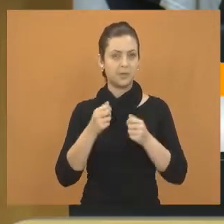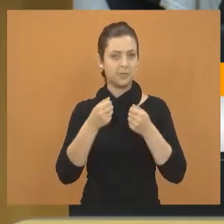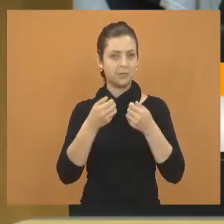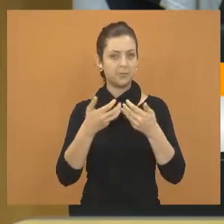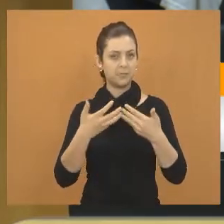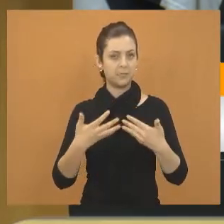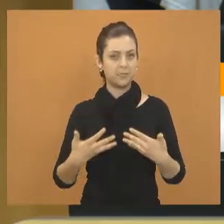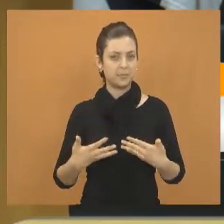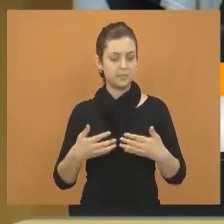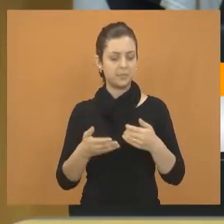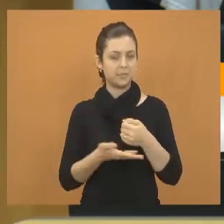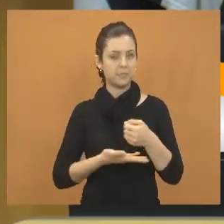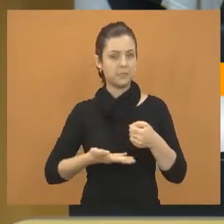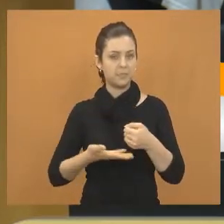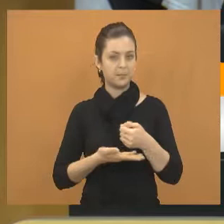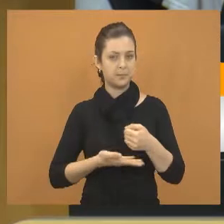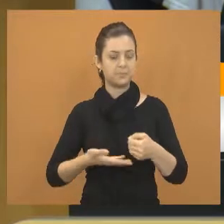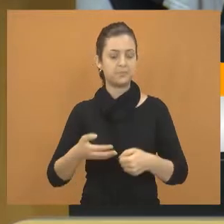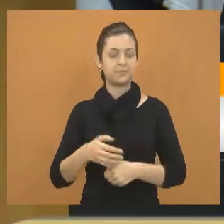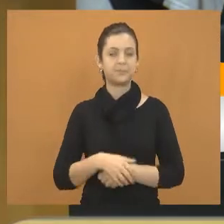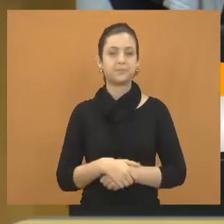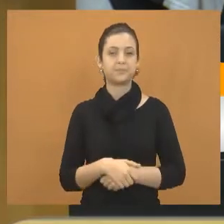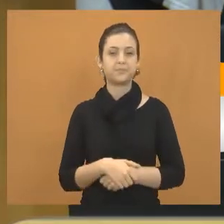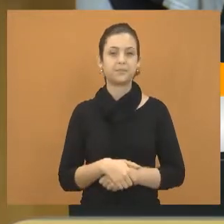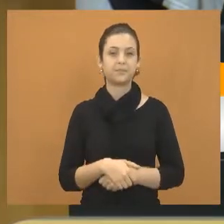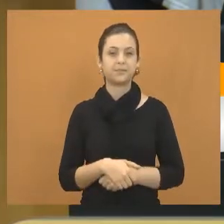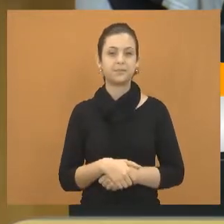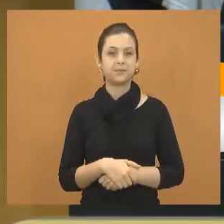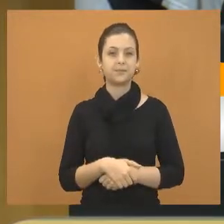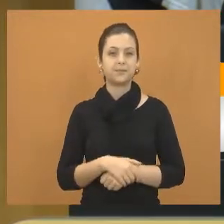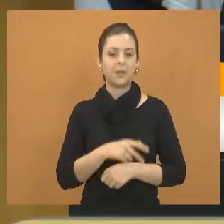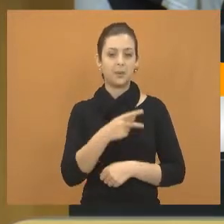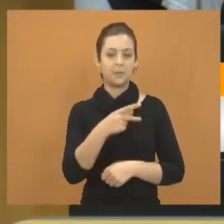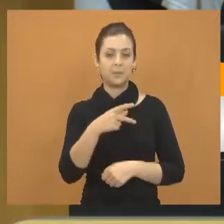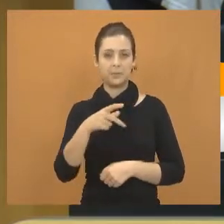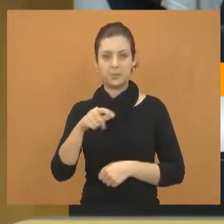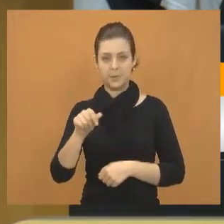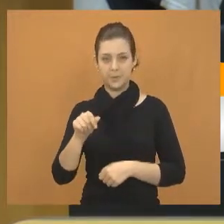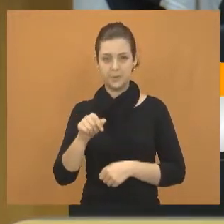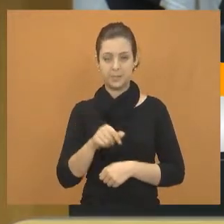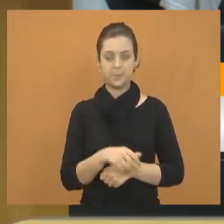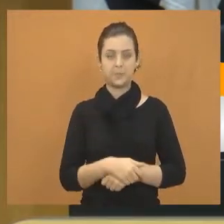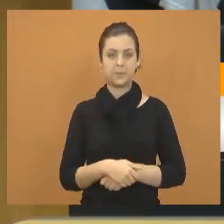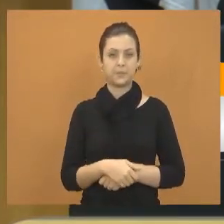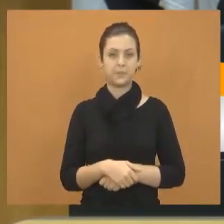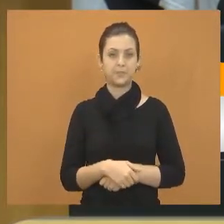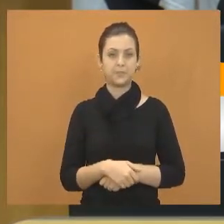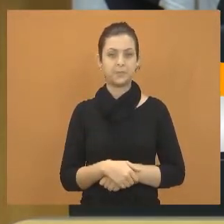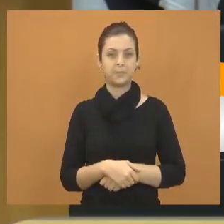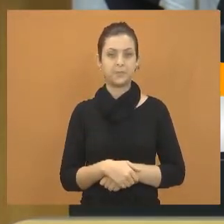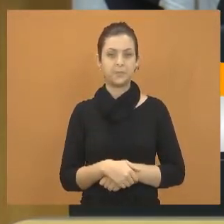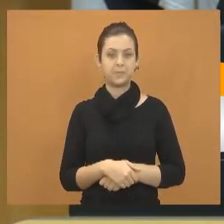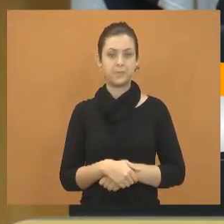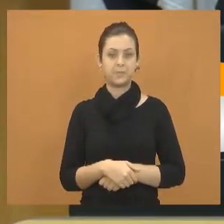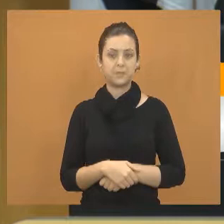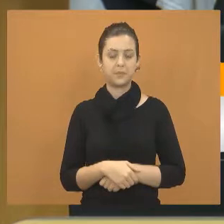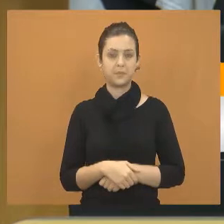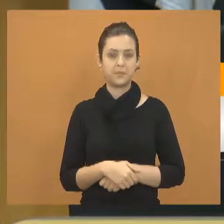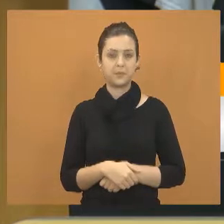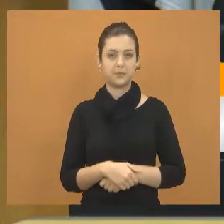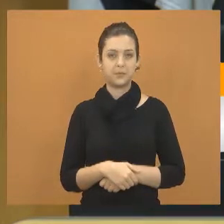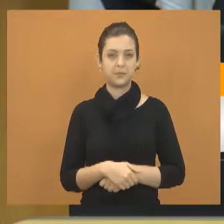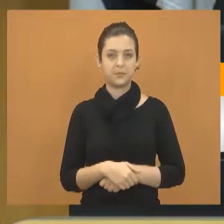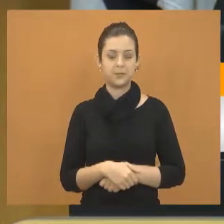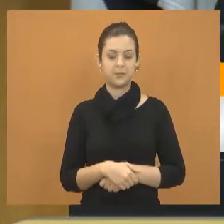parecer, tá? Que o plano plurianual ele é um instrumento